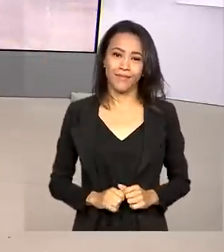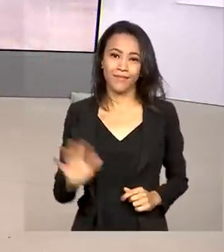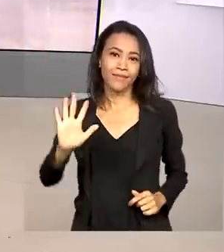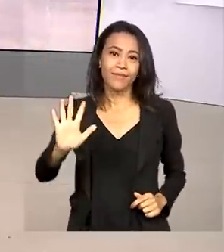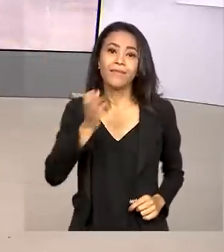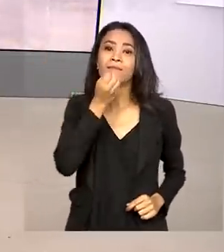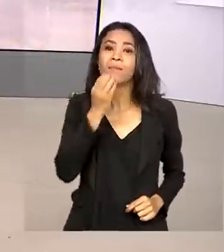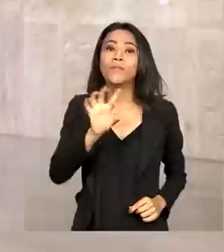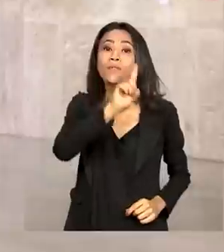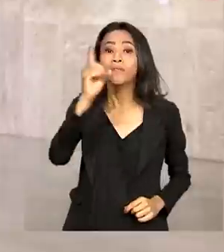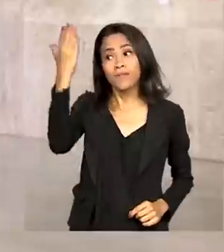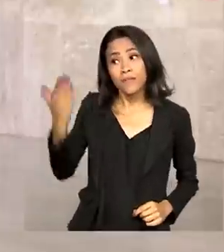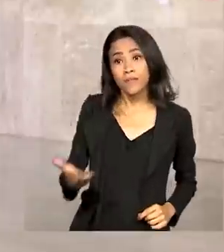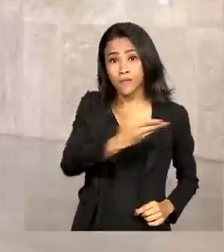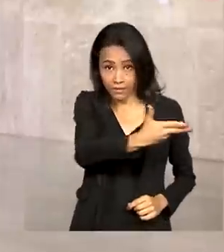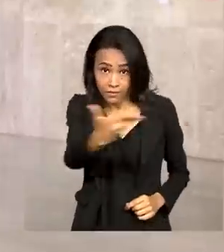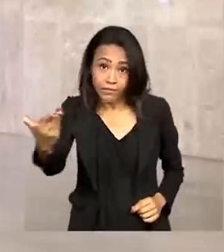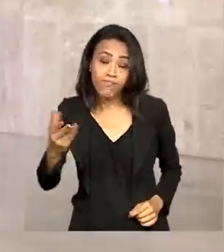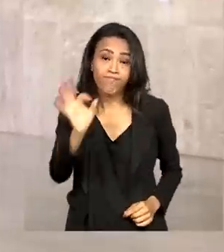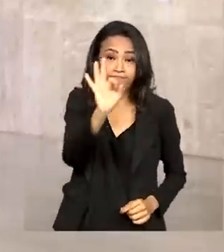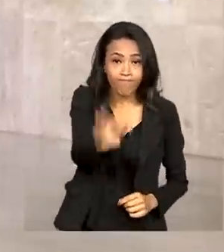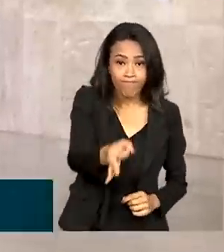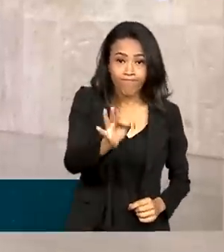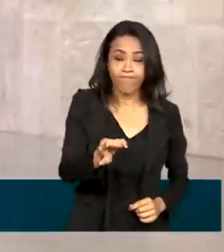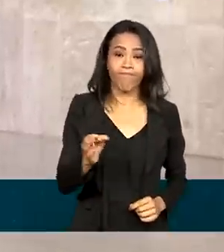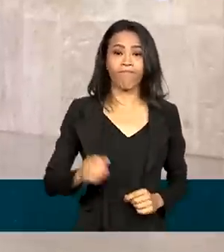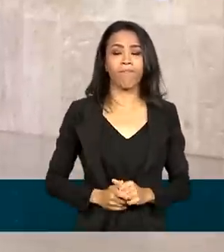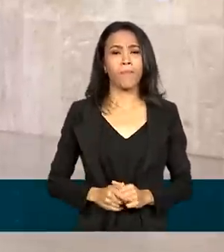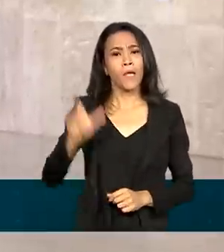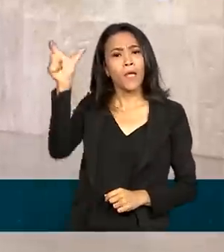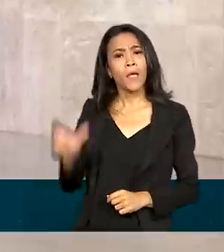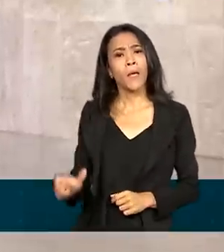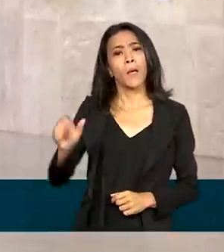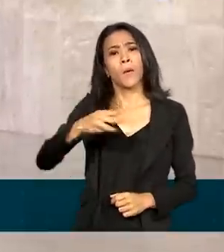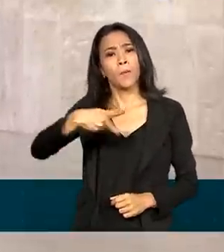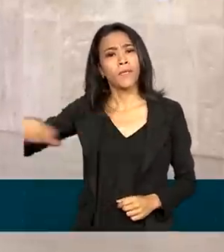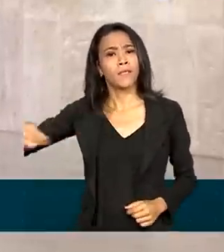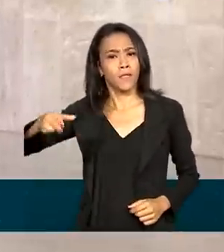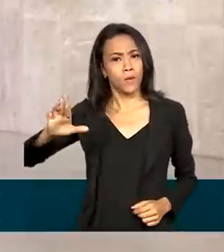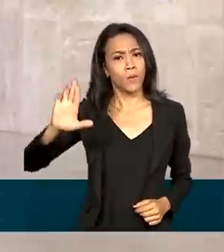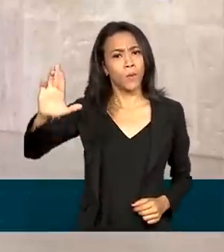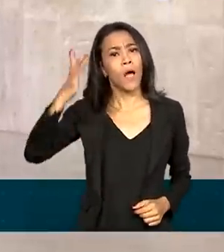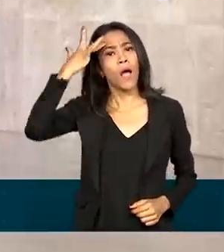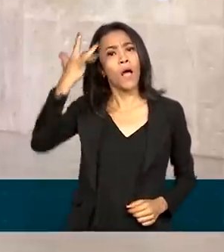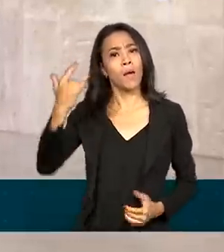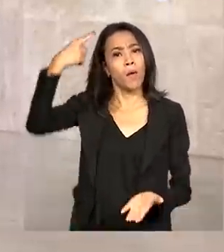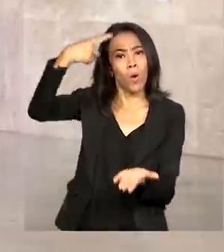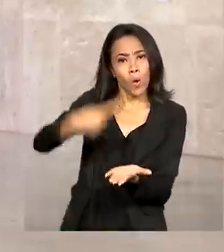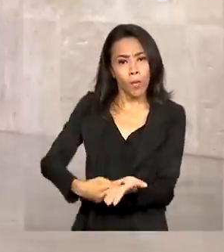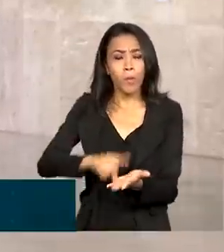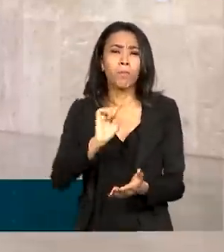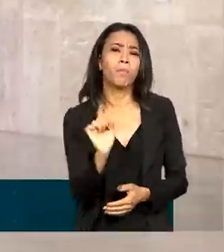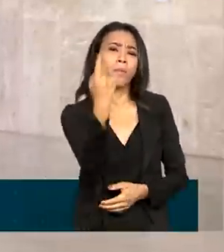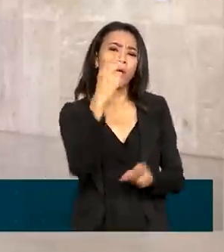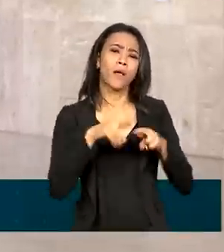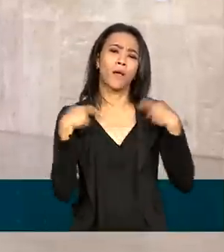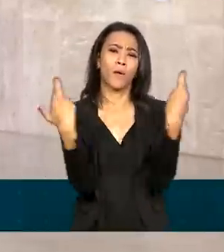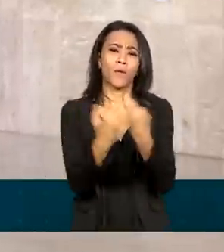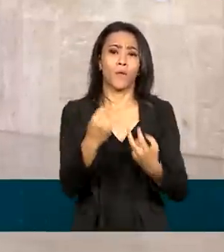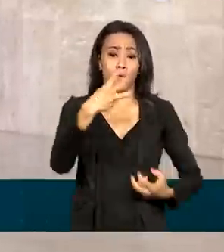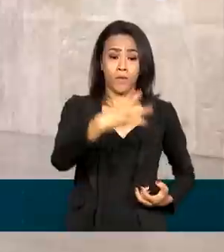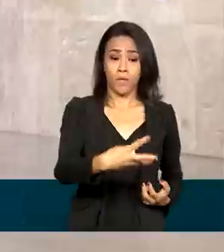Renata bom dia para você e bom dia a todos é isso mesmo né o presidente Lula marcou para amanhã a primeira reunião com os 37